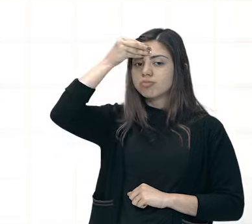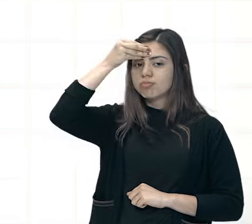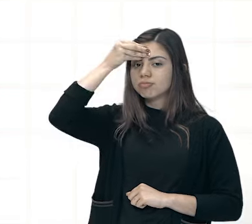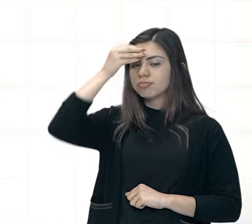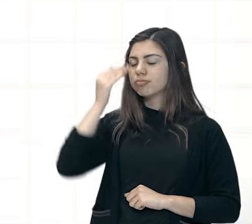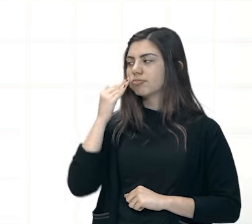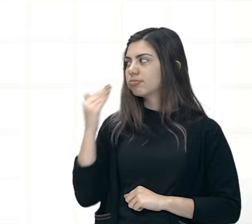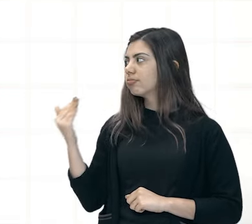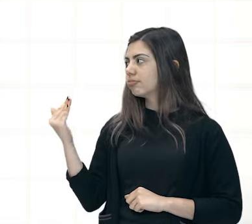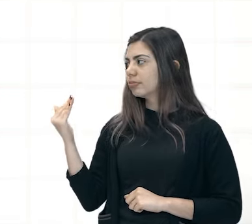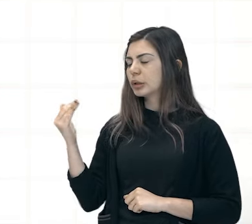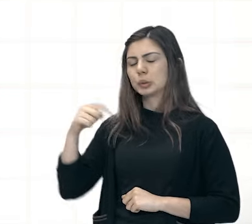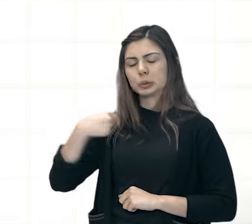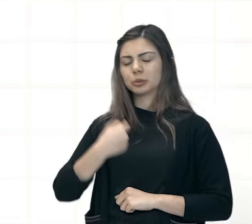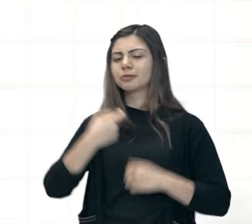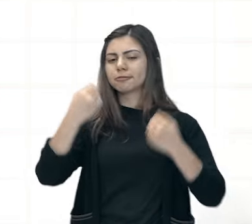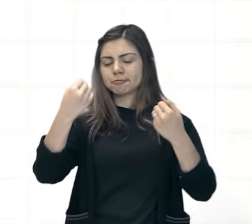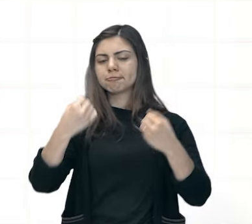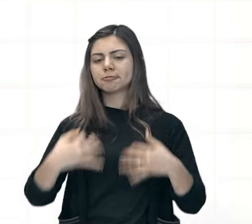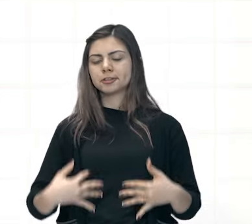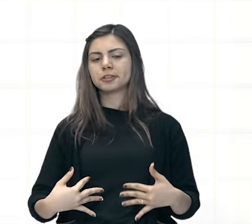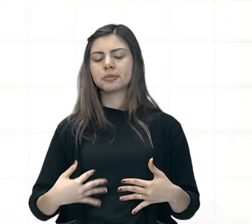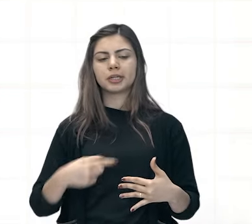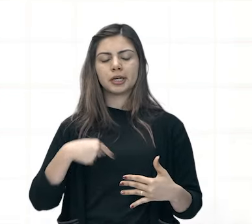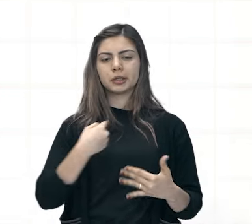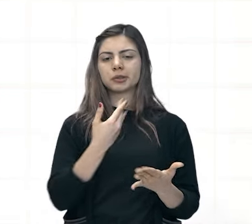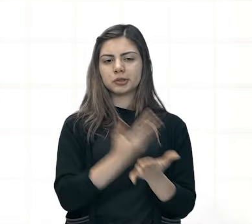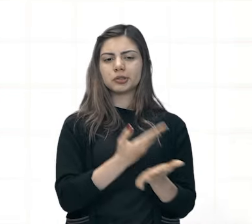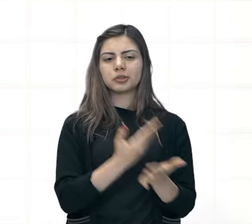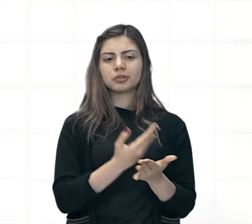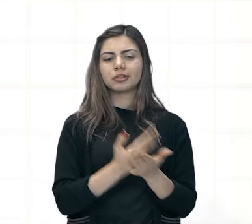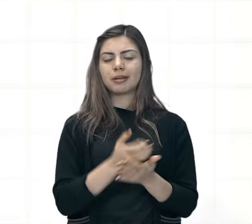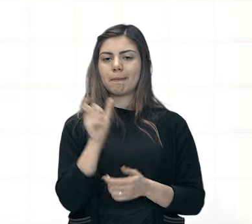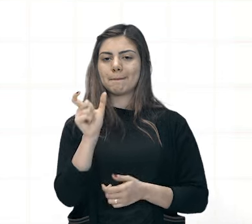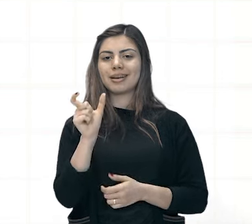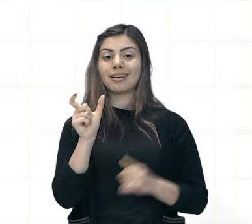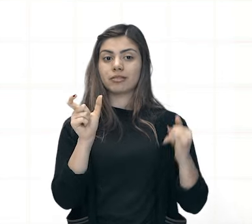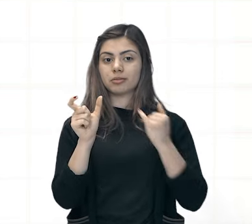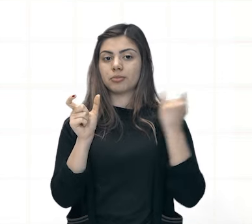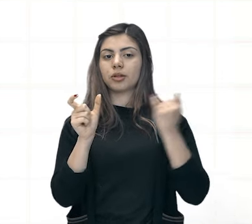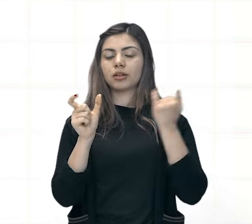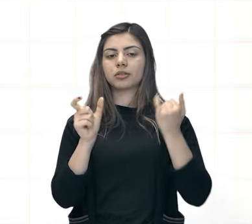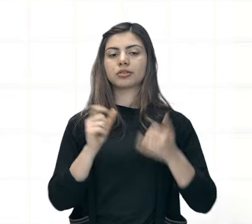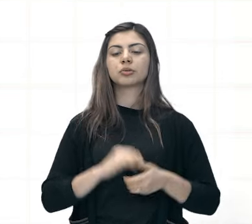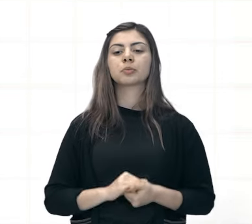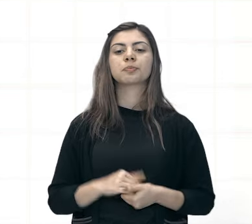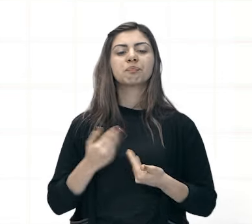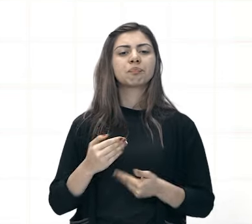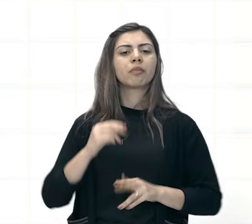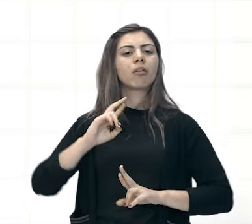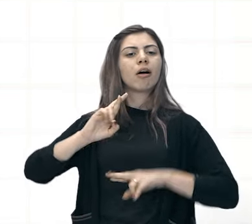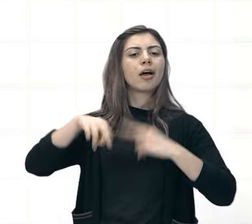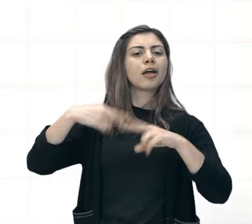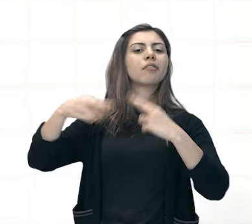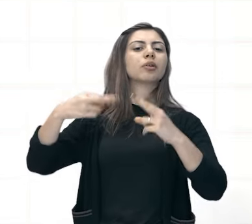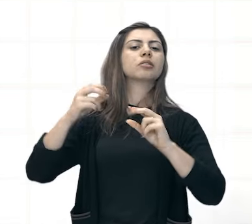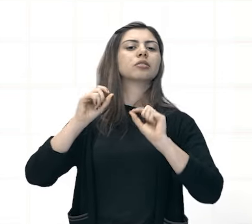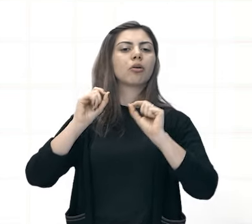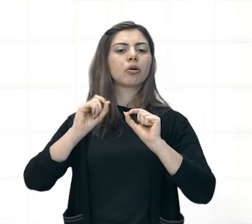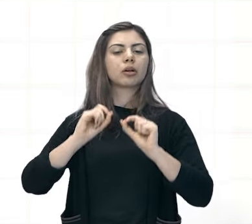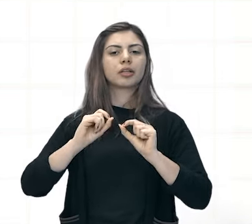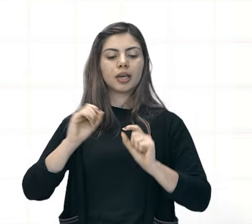dele ainda ao longo das nossas aulas, tá? Essa revolução transformou